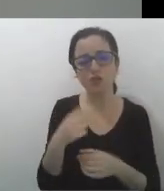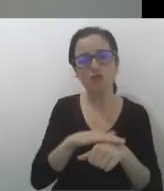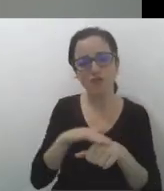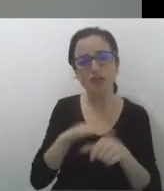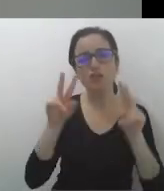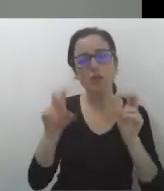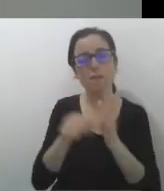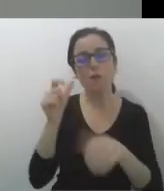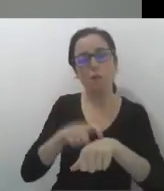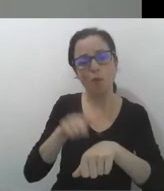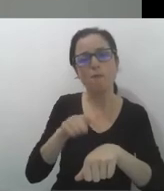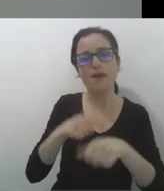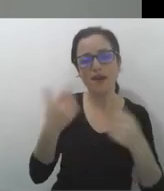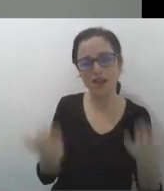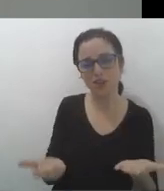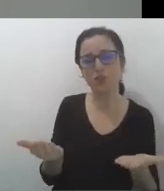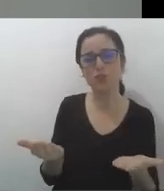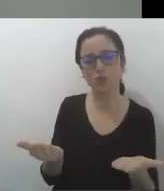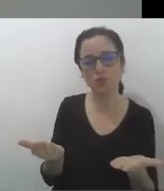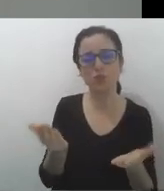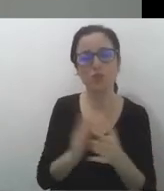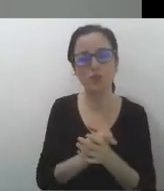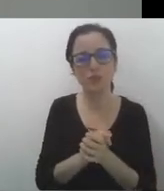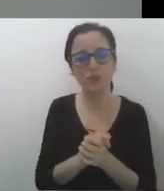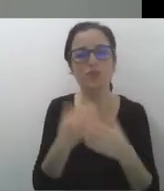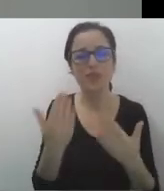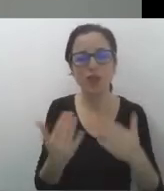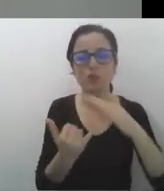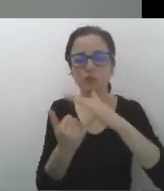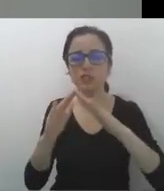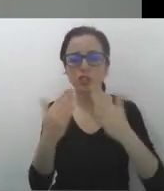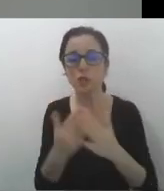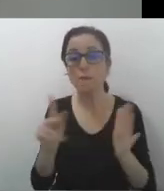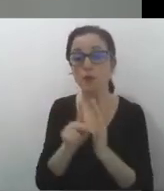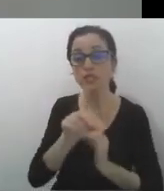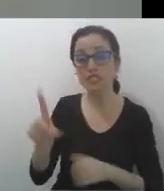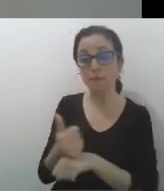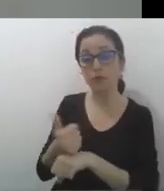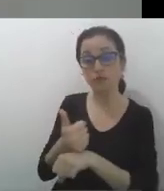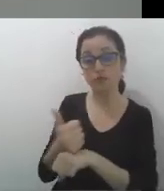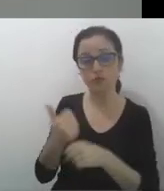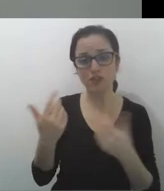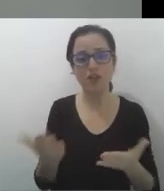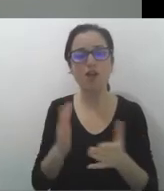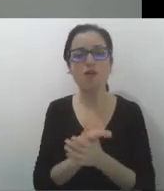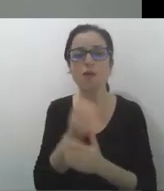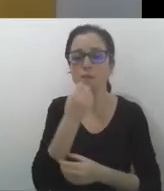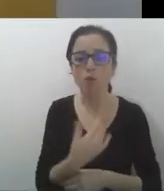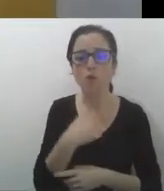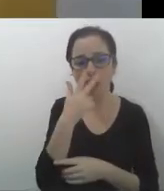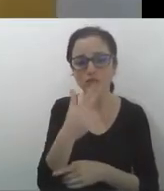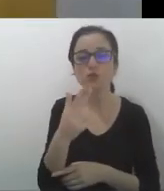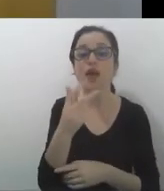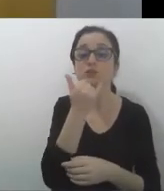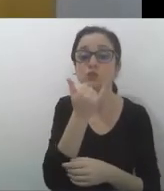gente conversar sobre esse momento, esse primeiro momento de institucionalização do design, assim. Esse momento. Bom, eu acho